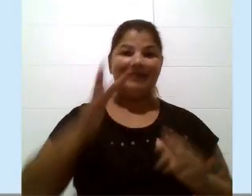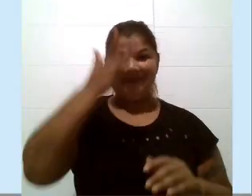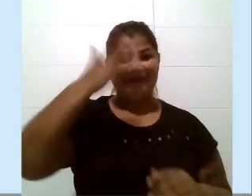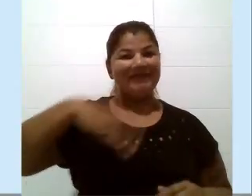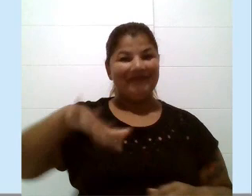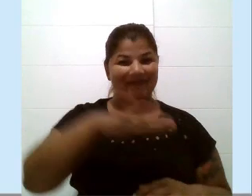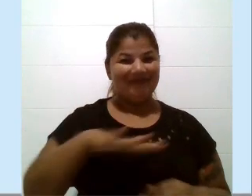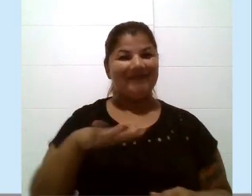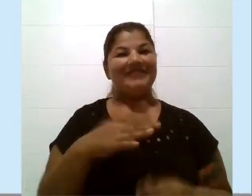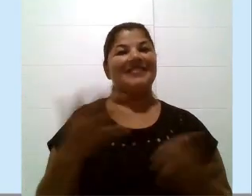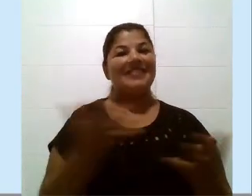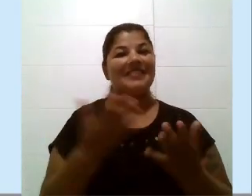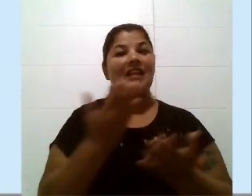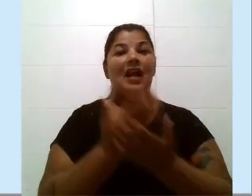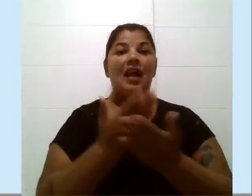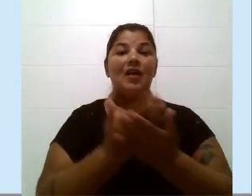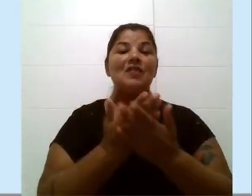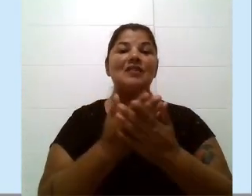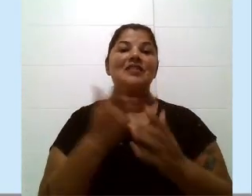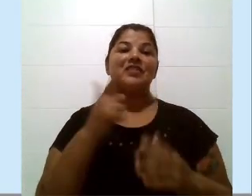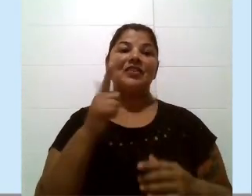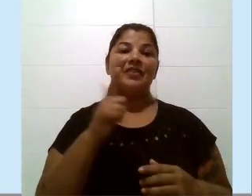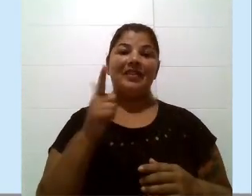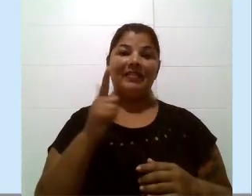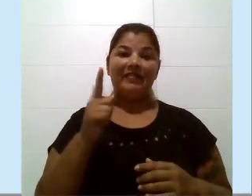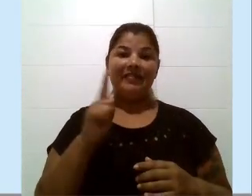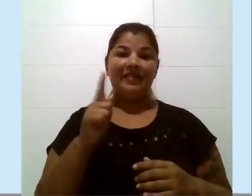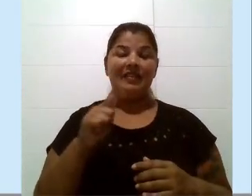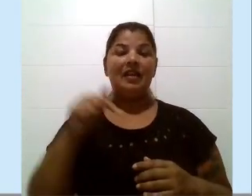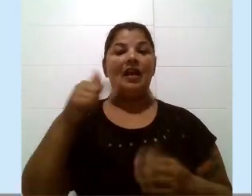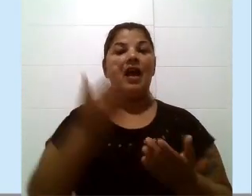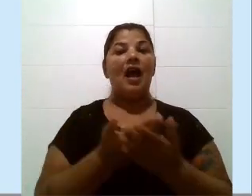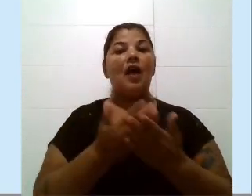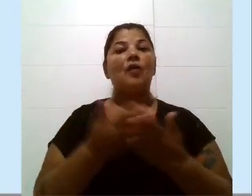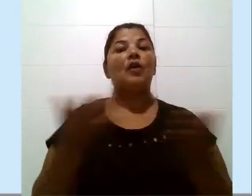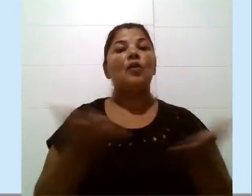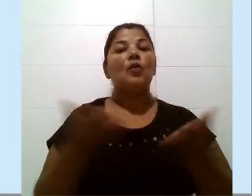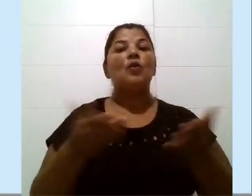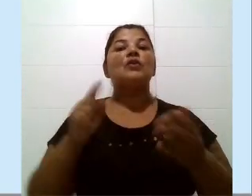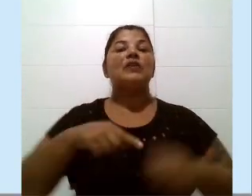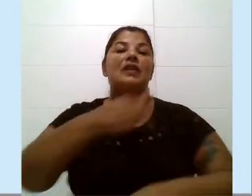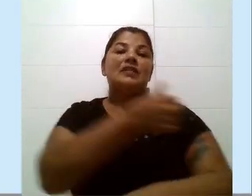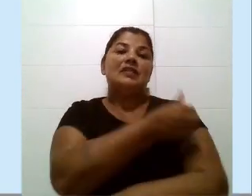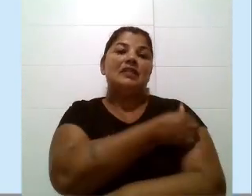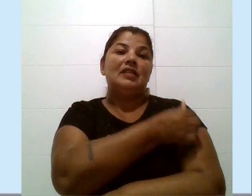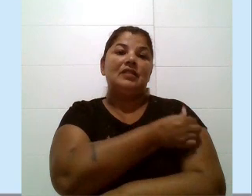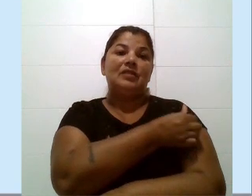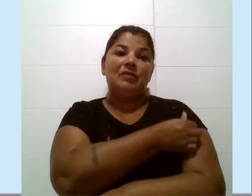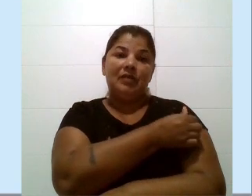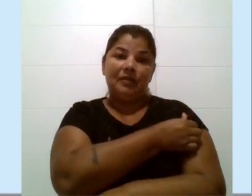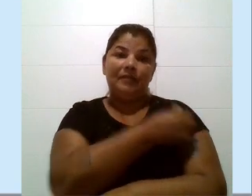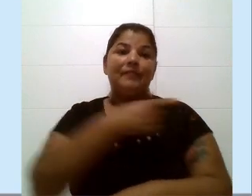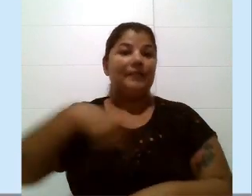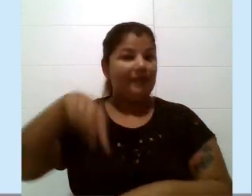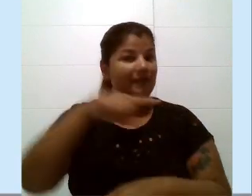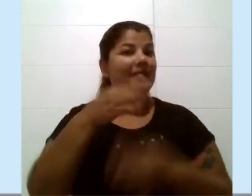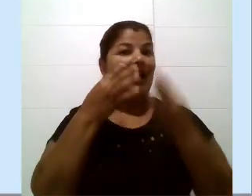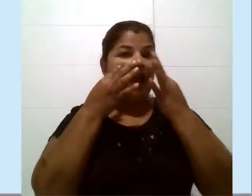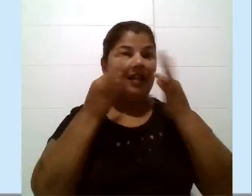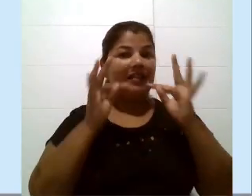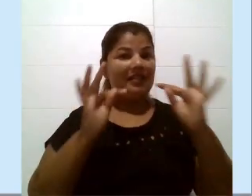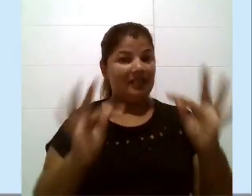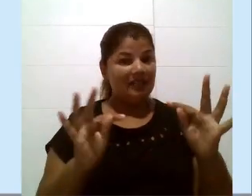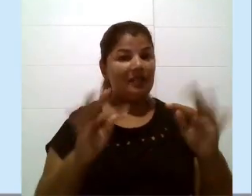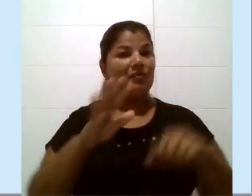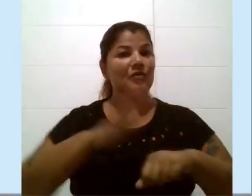Olá, gente, mais uma vez. Vamos a mais uma aula de geografia. A aula de hoje vai para o sexto ano. Então, peço que você preste